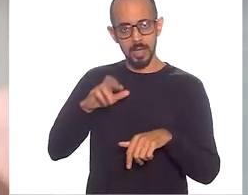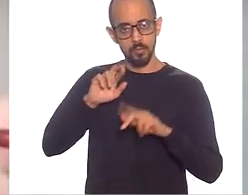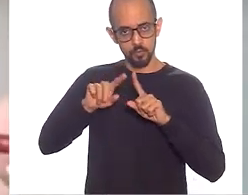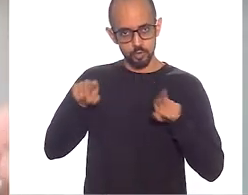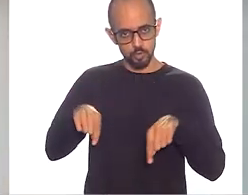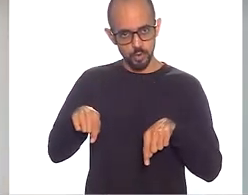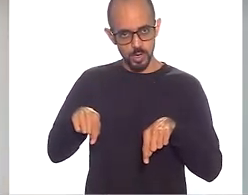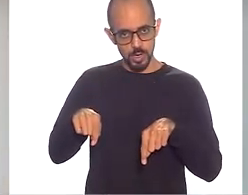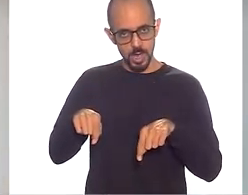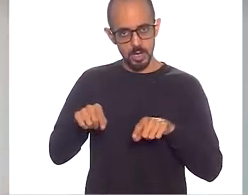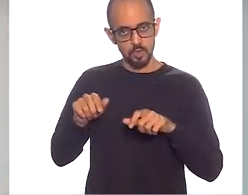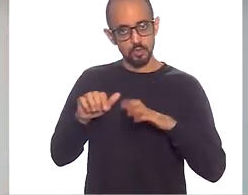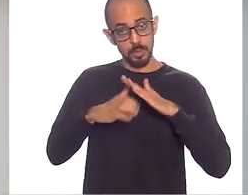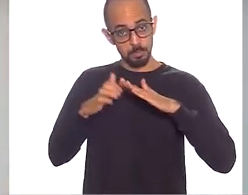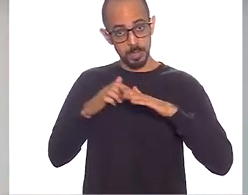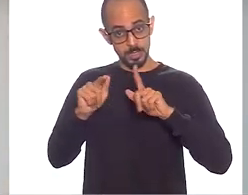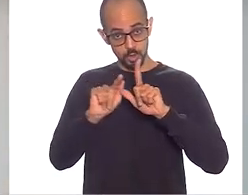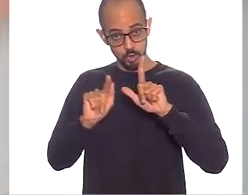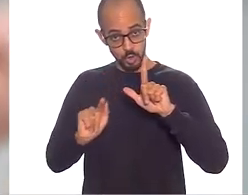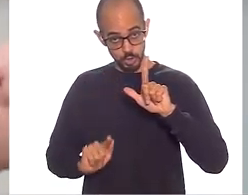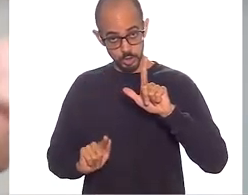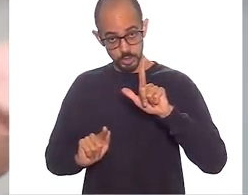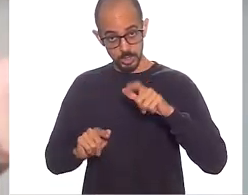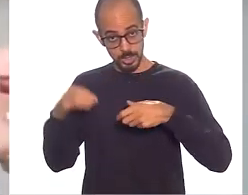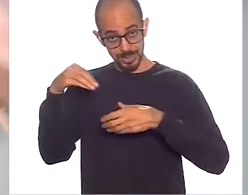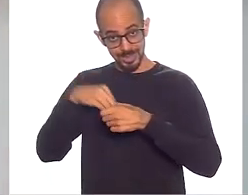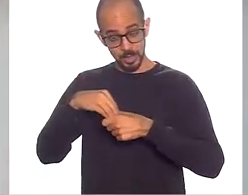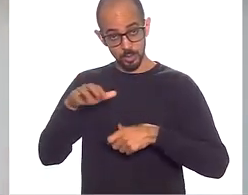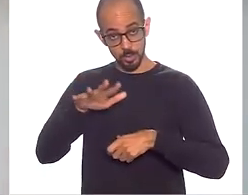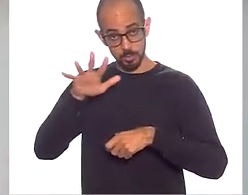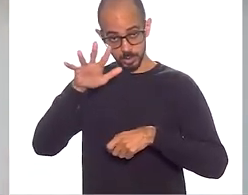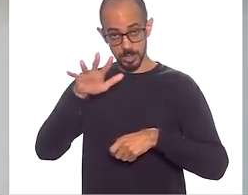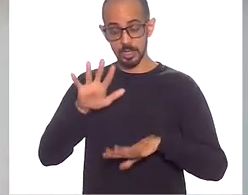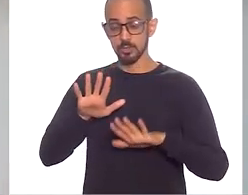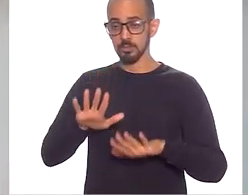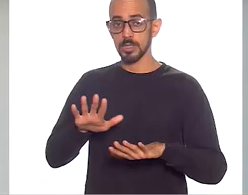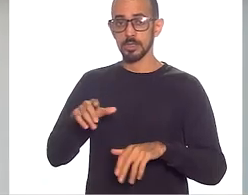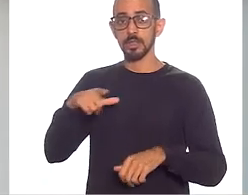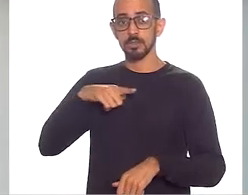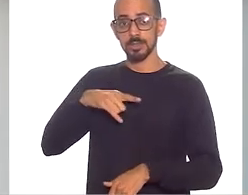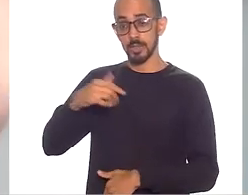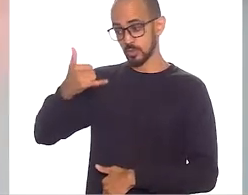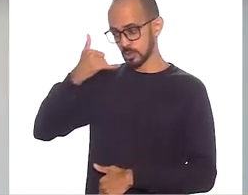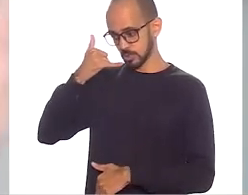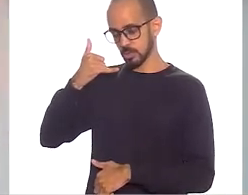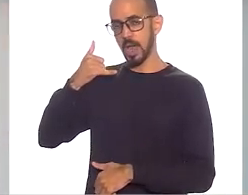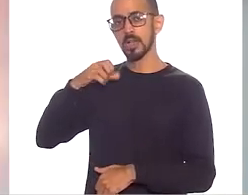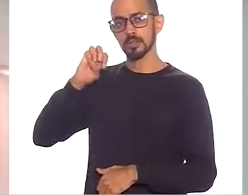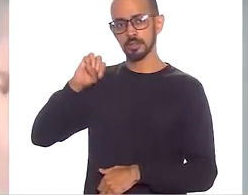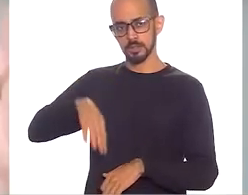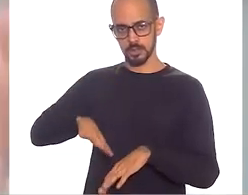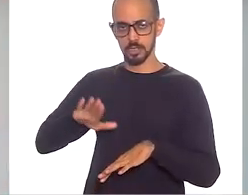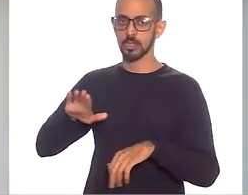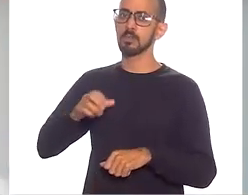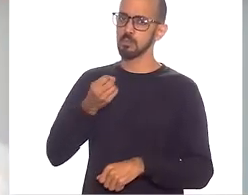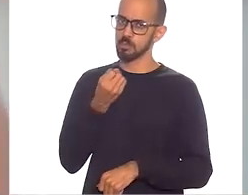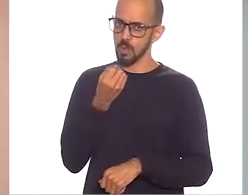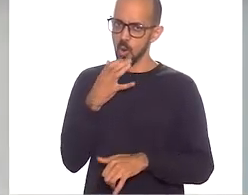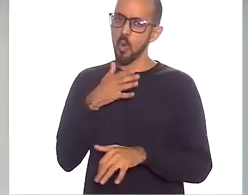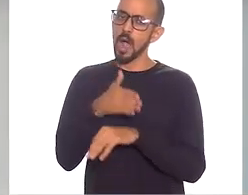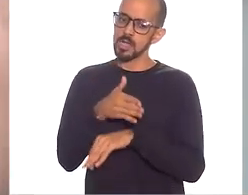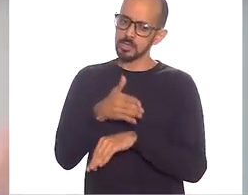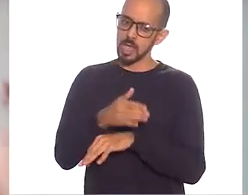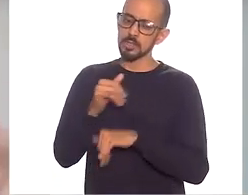grande empresa na área de logística, dentro da comunidade. Ele tem um celular top de linha, não sei o que e tal,